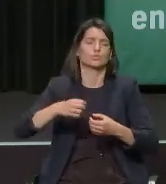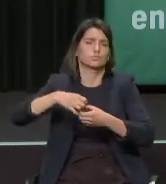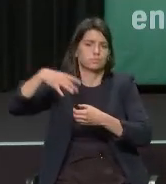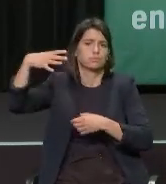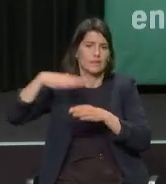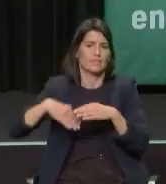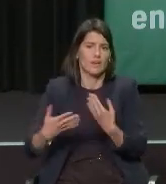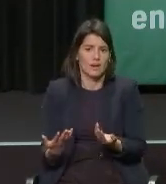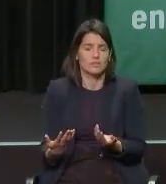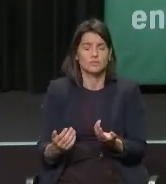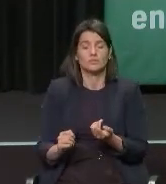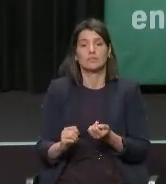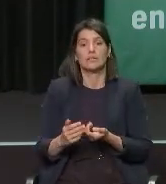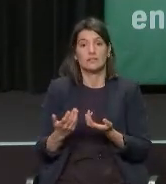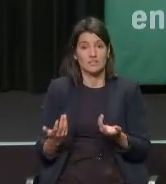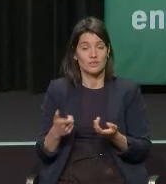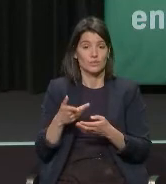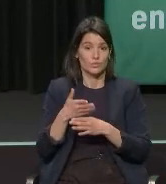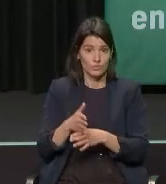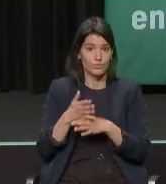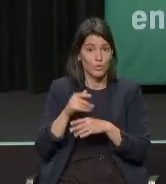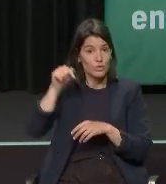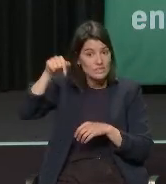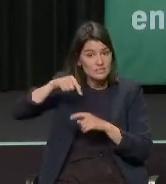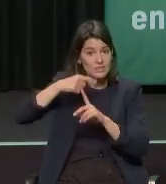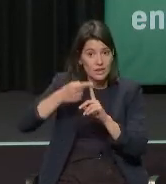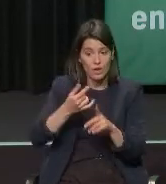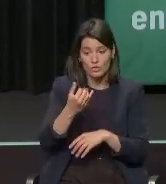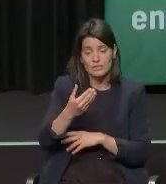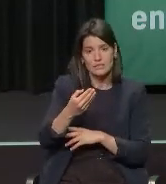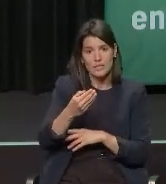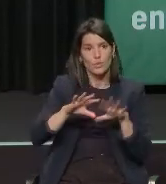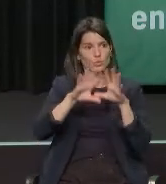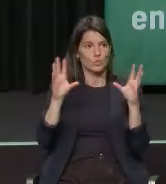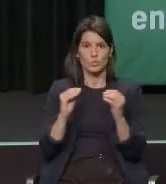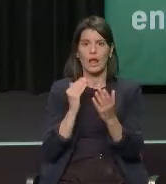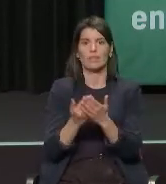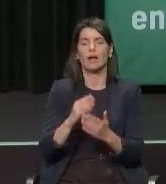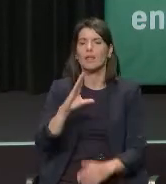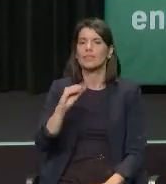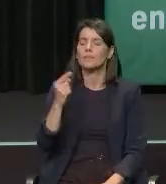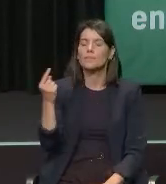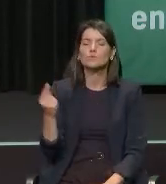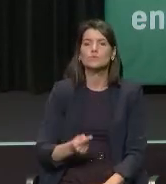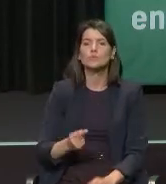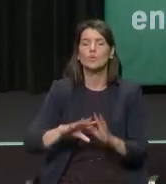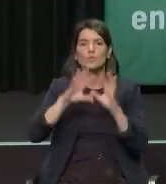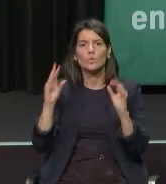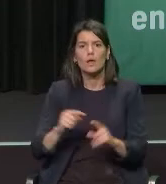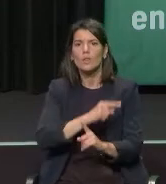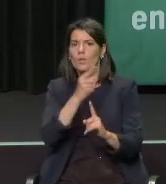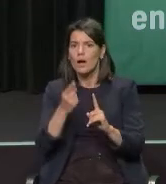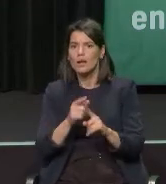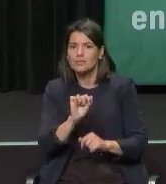emissões. Os incêndios desse ano equivaleram a 10% do total